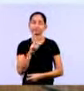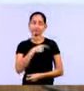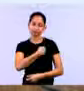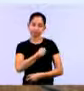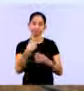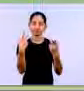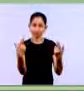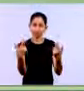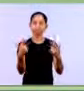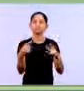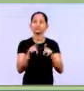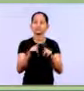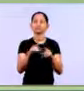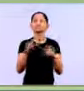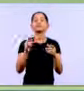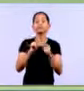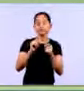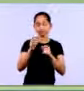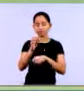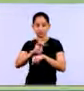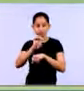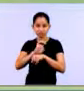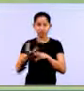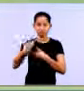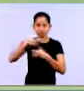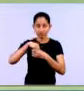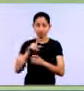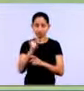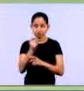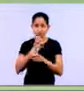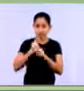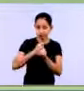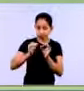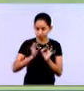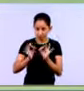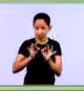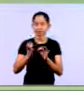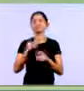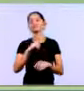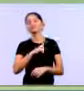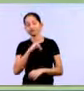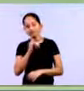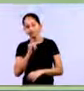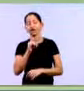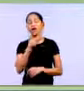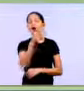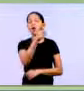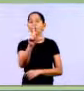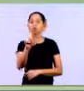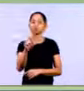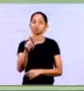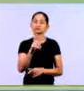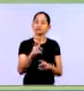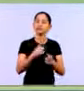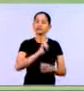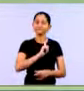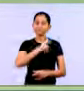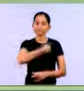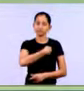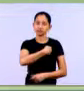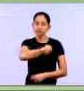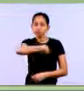Estado, constituir o orçamento do Estado. Nós temos a função extrafiscal e essa função,